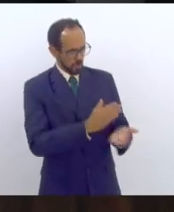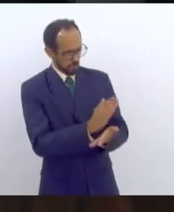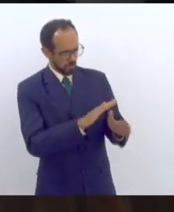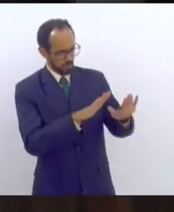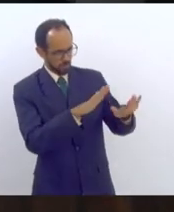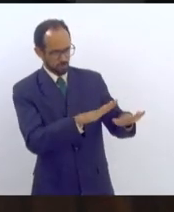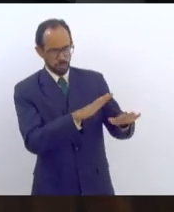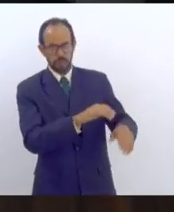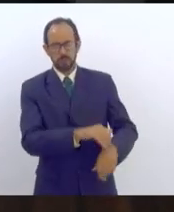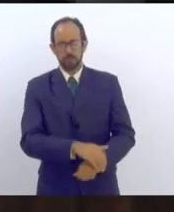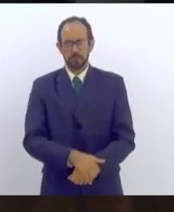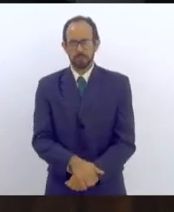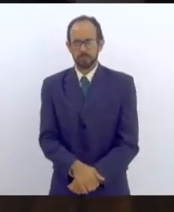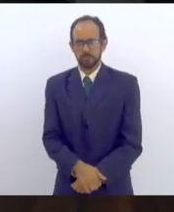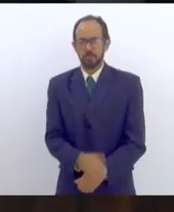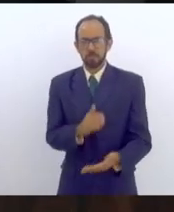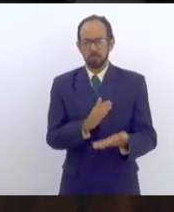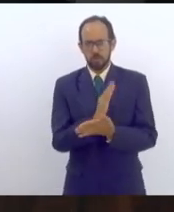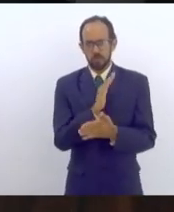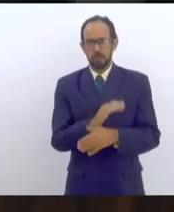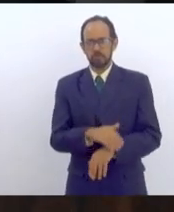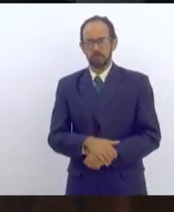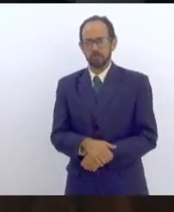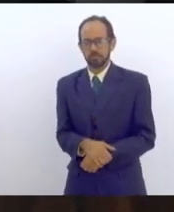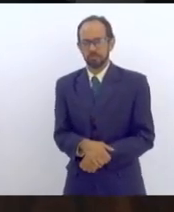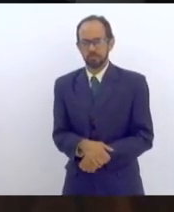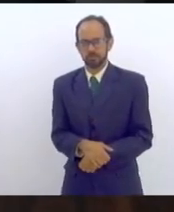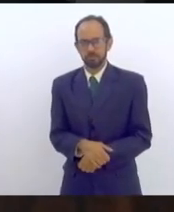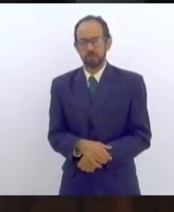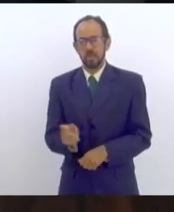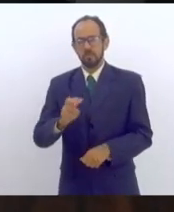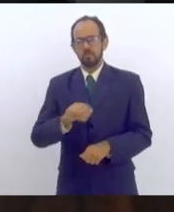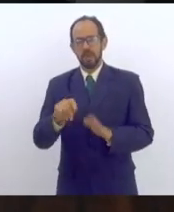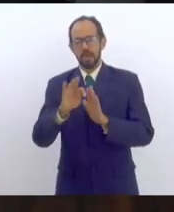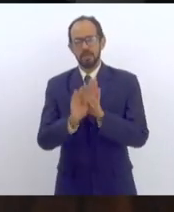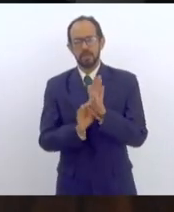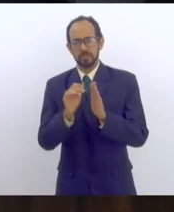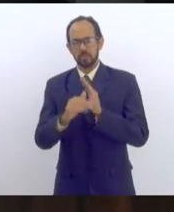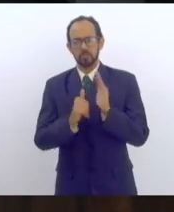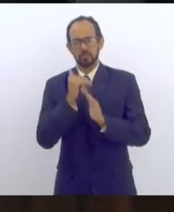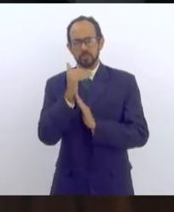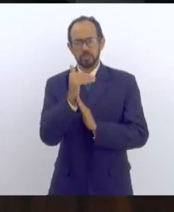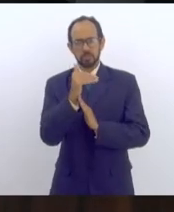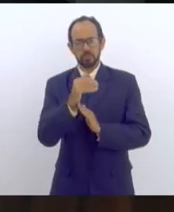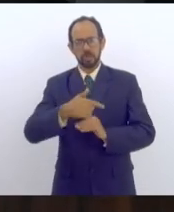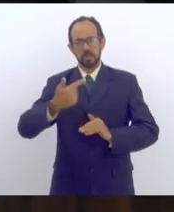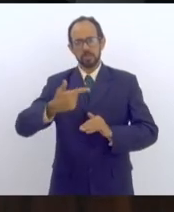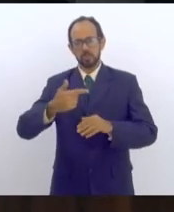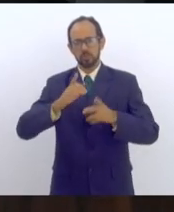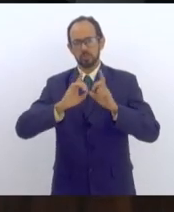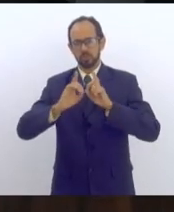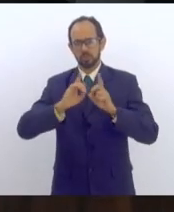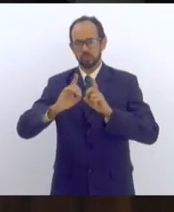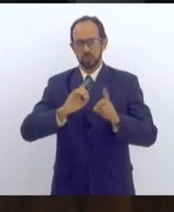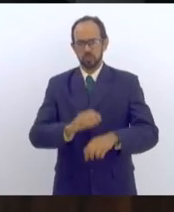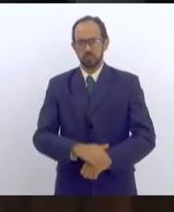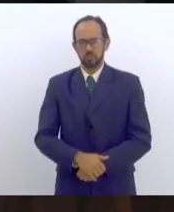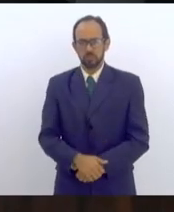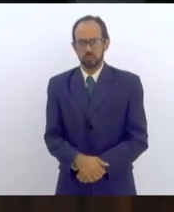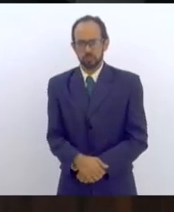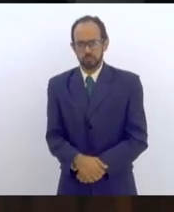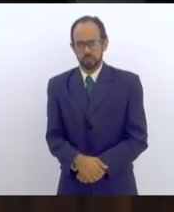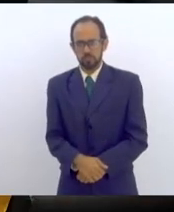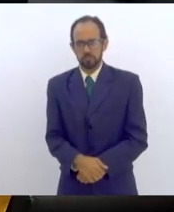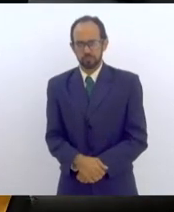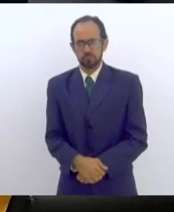permaneçam como estão. Aprovado. A redação do vencido para a segunda discussão.